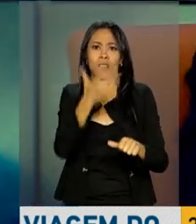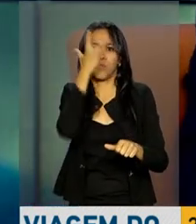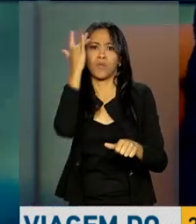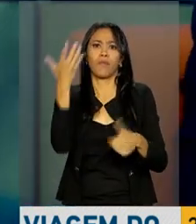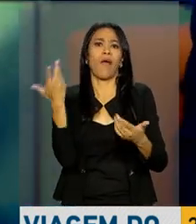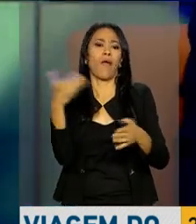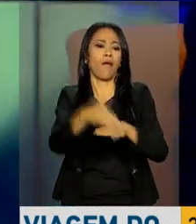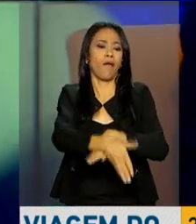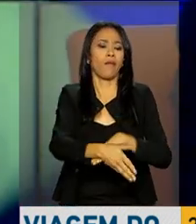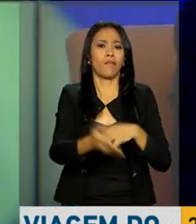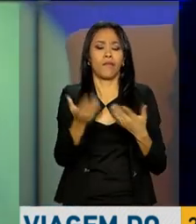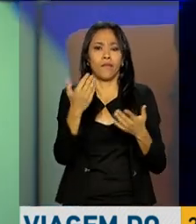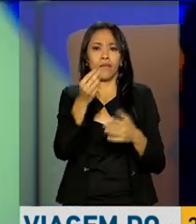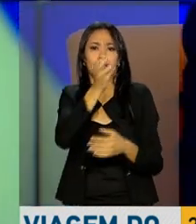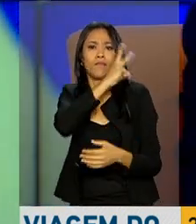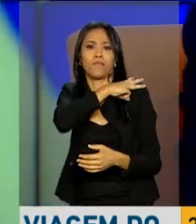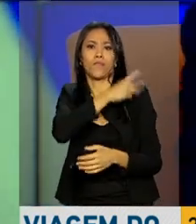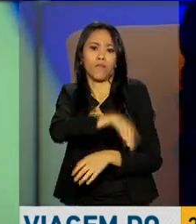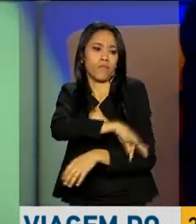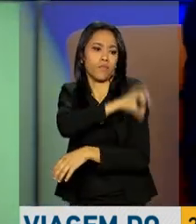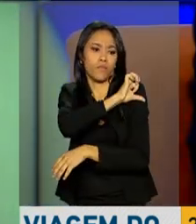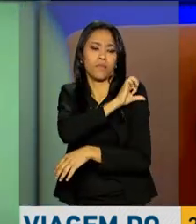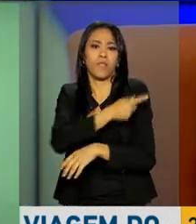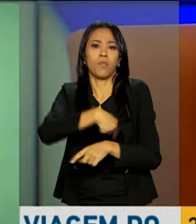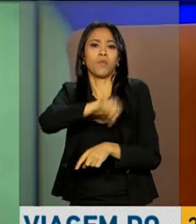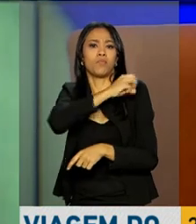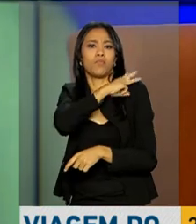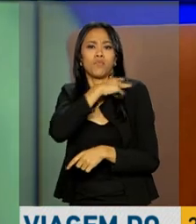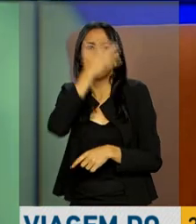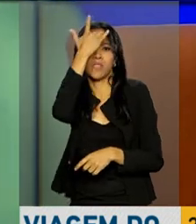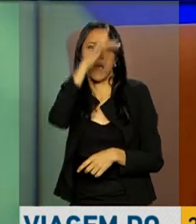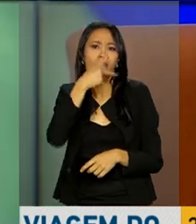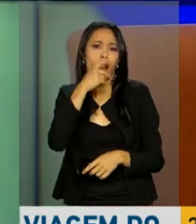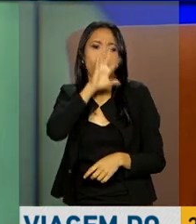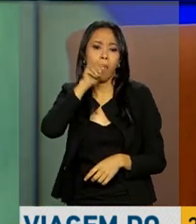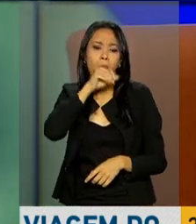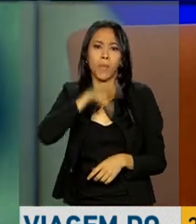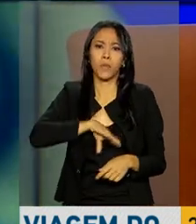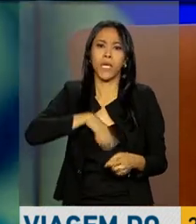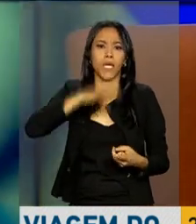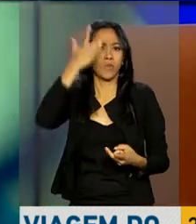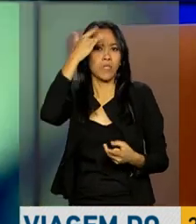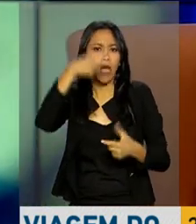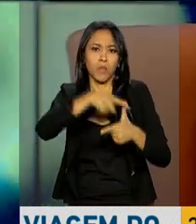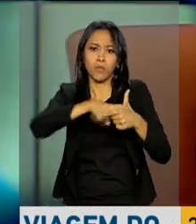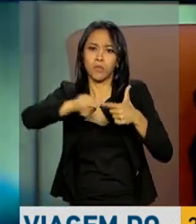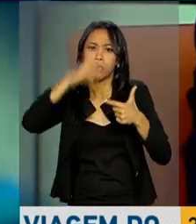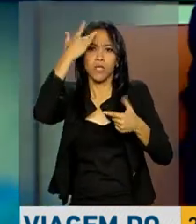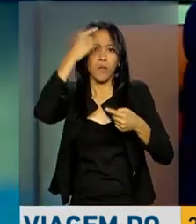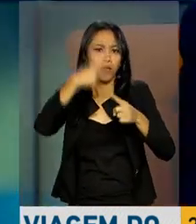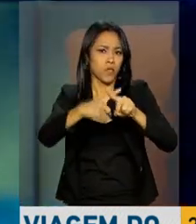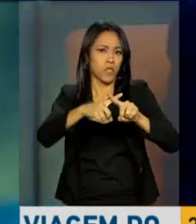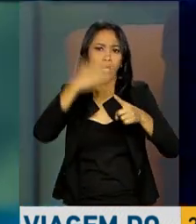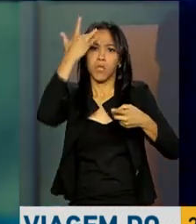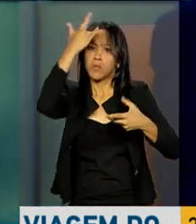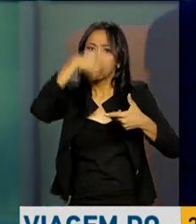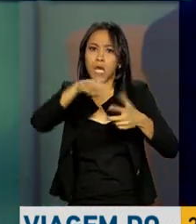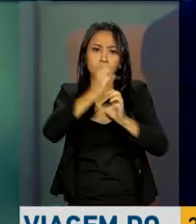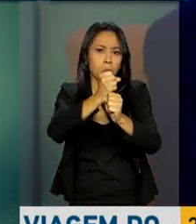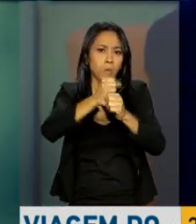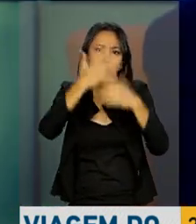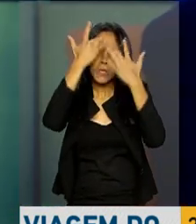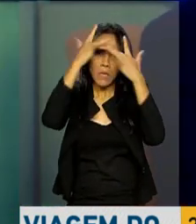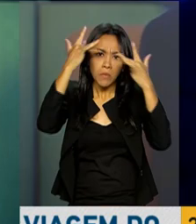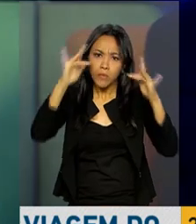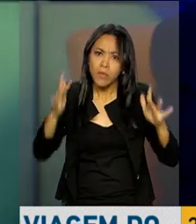no ensino fundamental e no ensino médio, não sabem falar o português, não sabem multiplicar, não sabem dividir, etc. E eu, interessante,